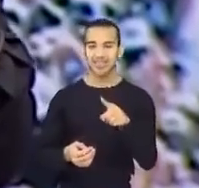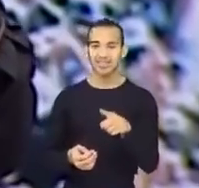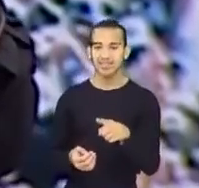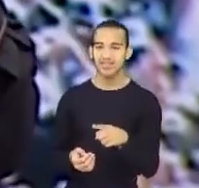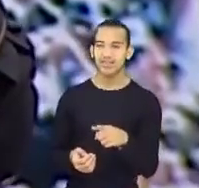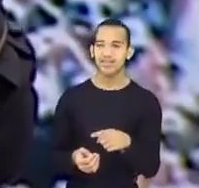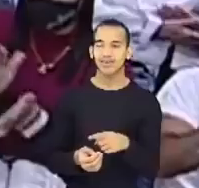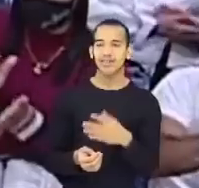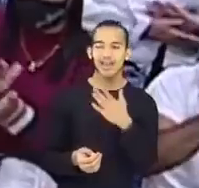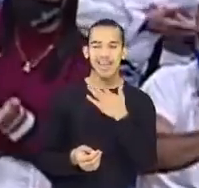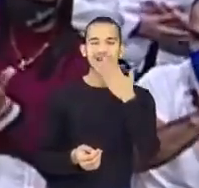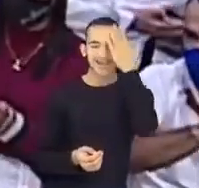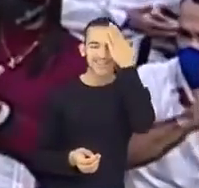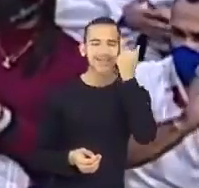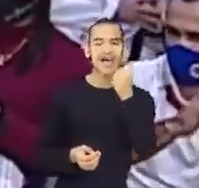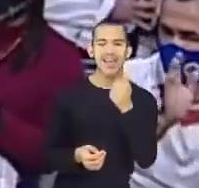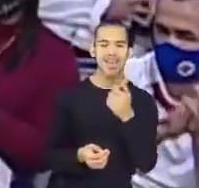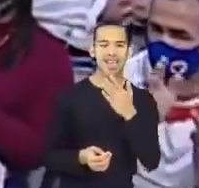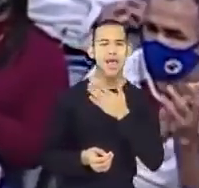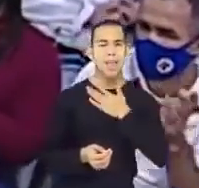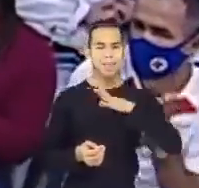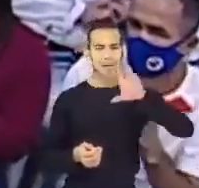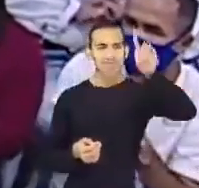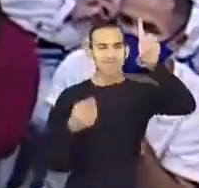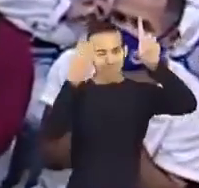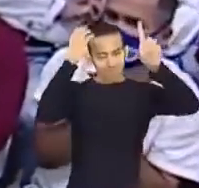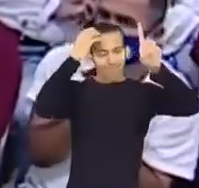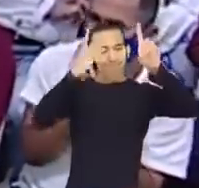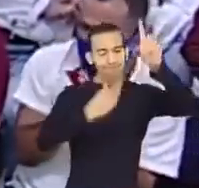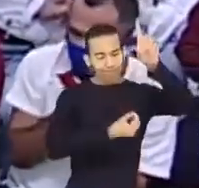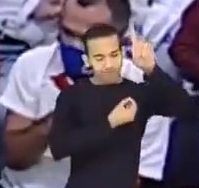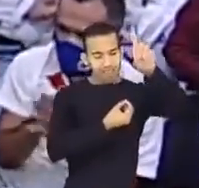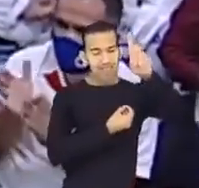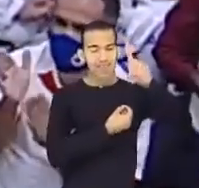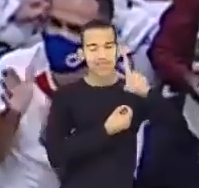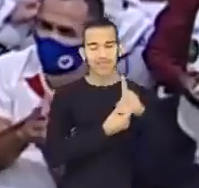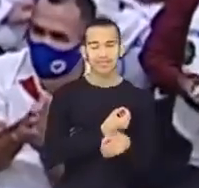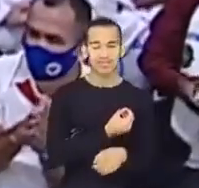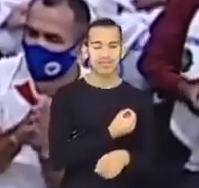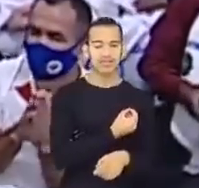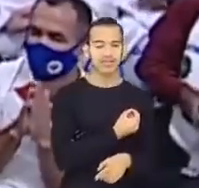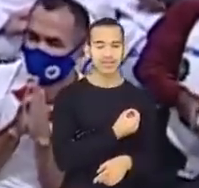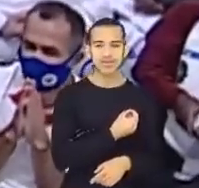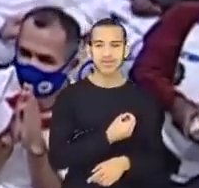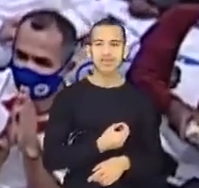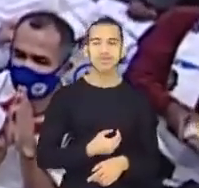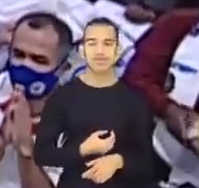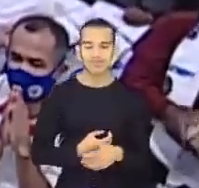Eu sei que meu Redentor vive.